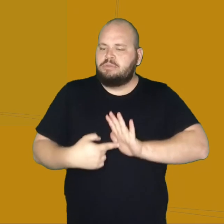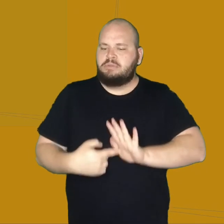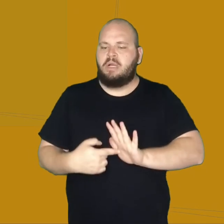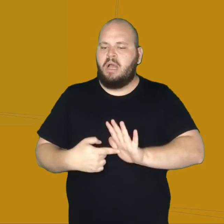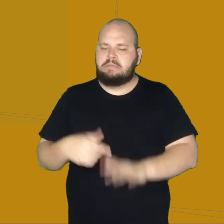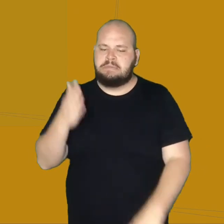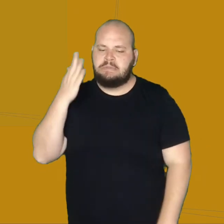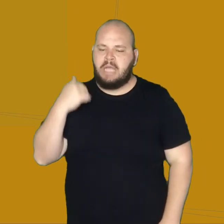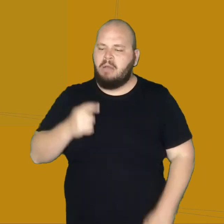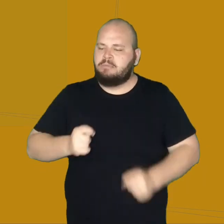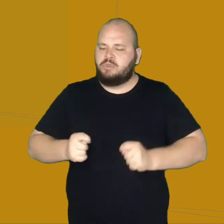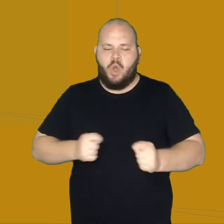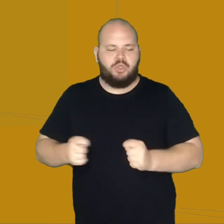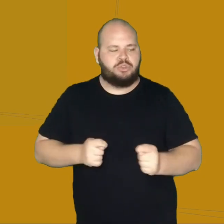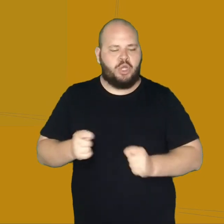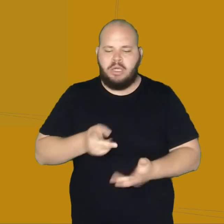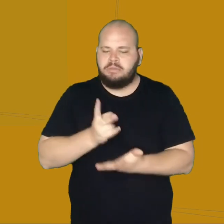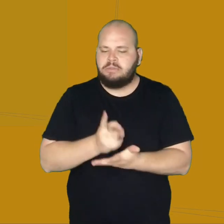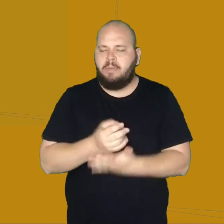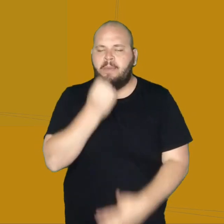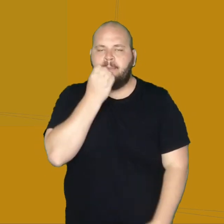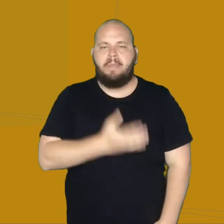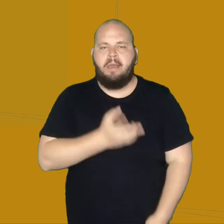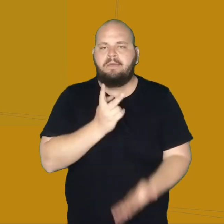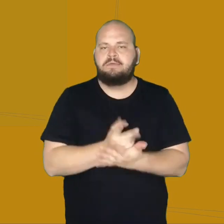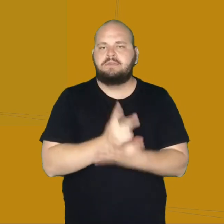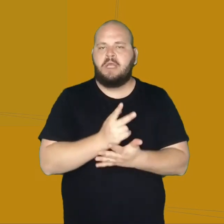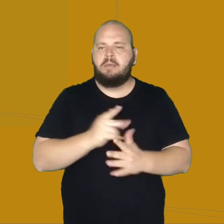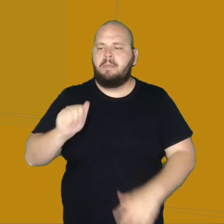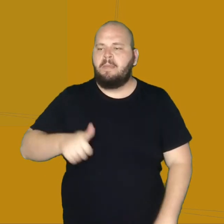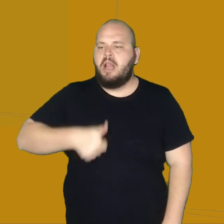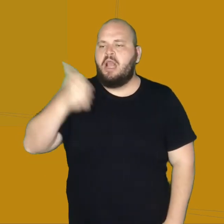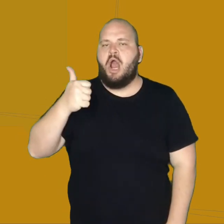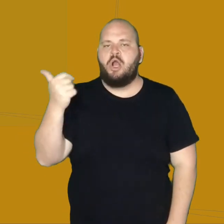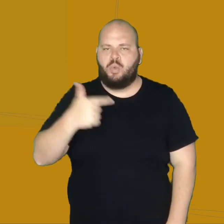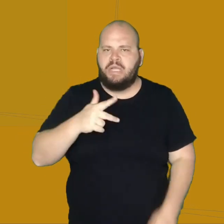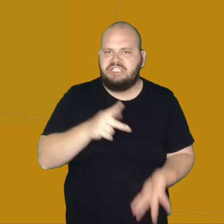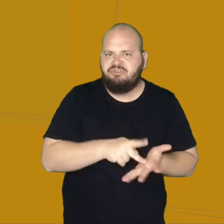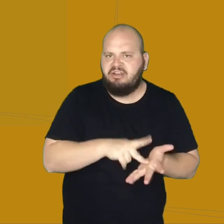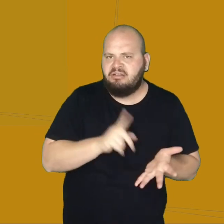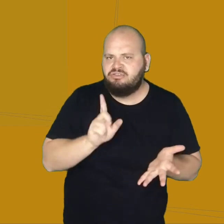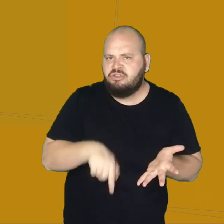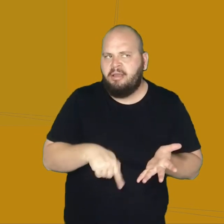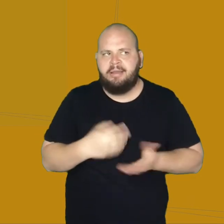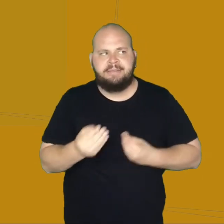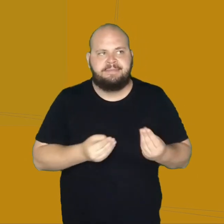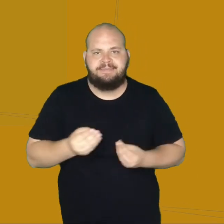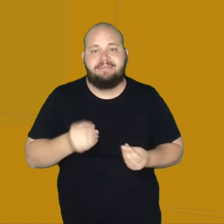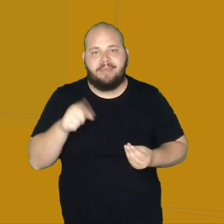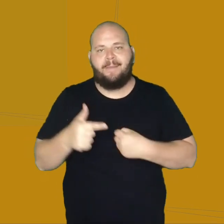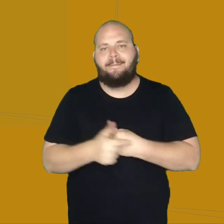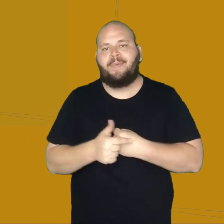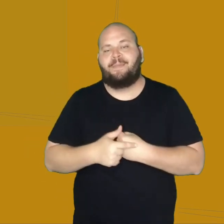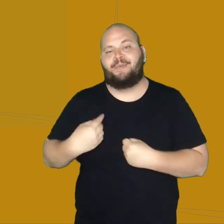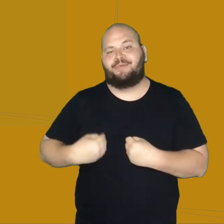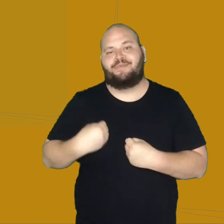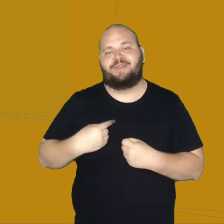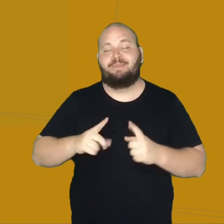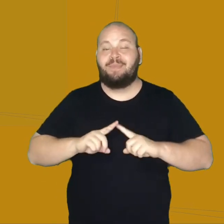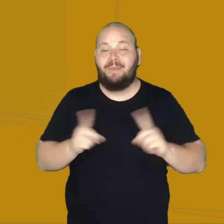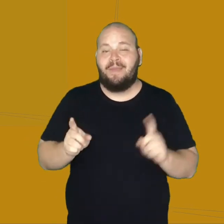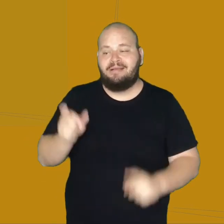trecho: "E agora prepare-se o leitor para o mesmo assombro em que ficou a vila". Em Dona Benedita nós